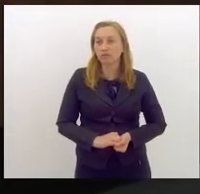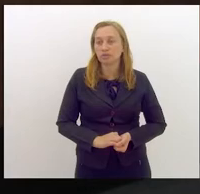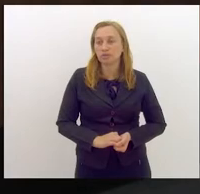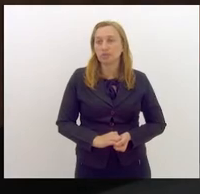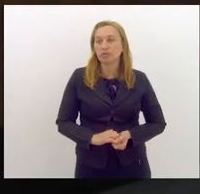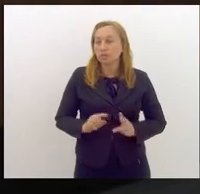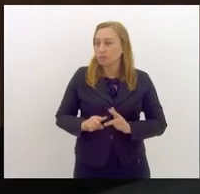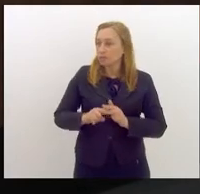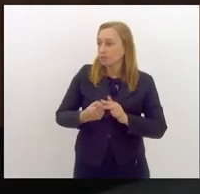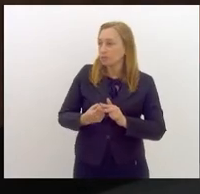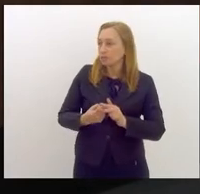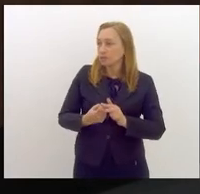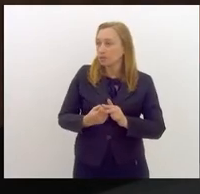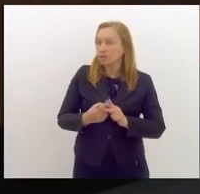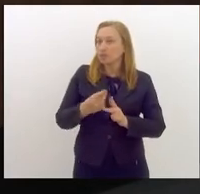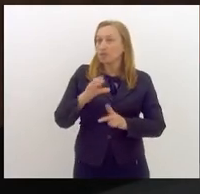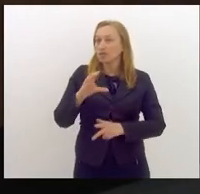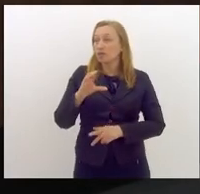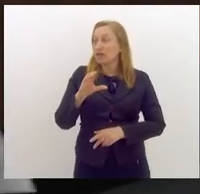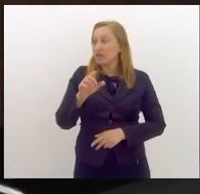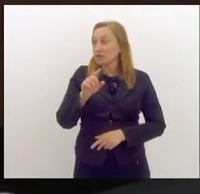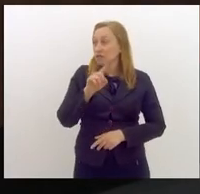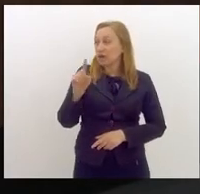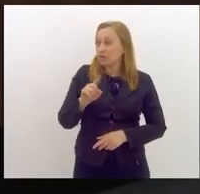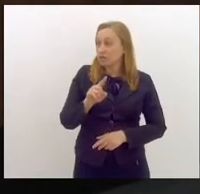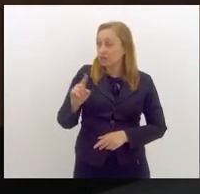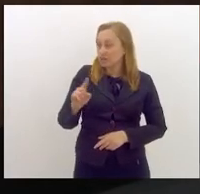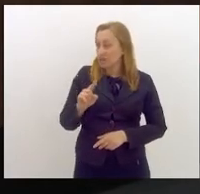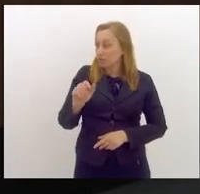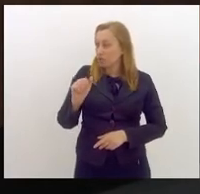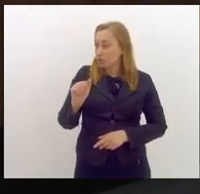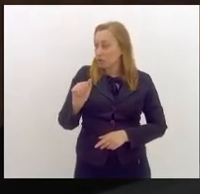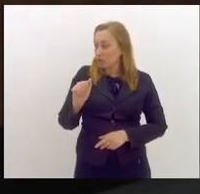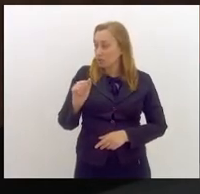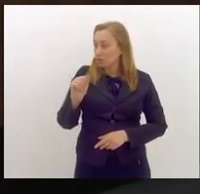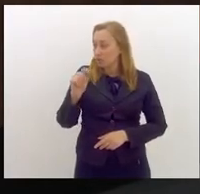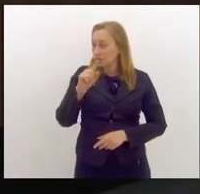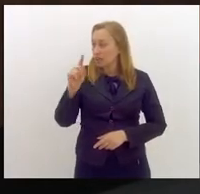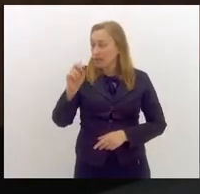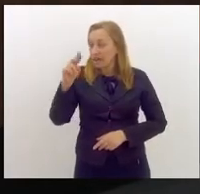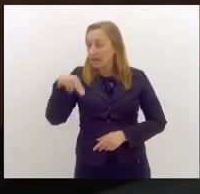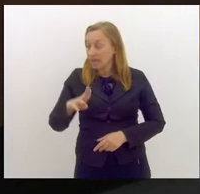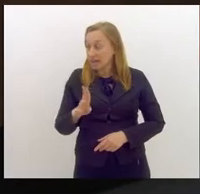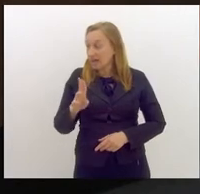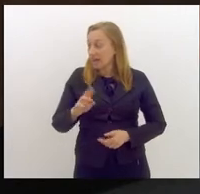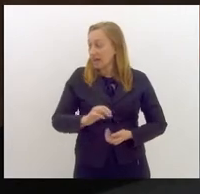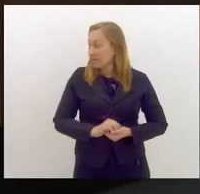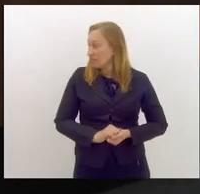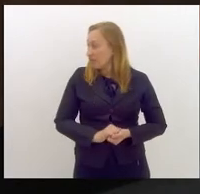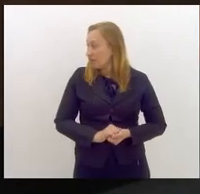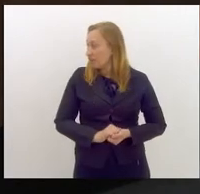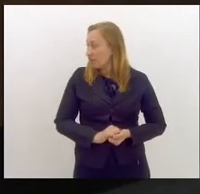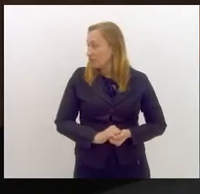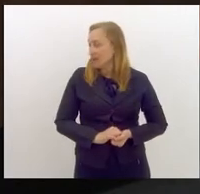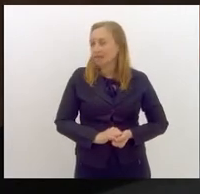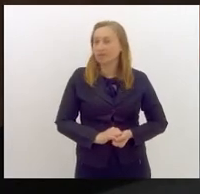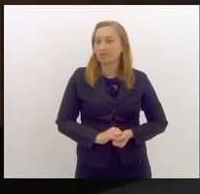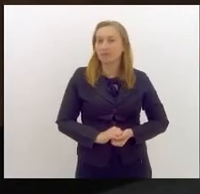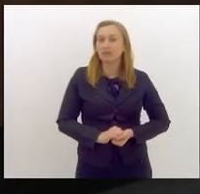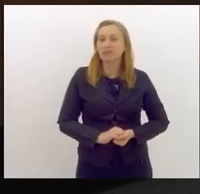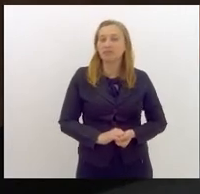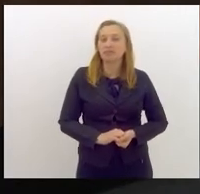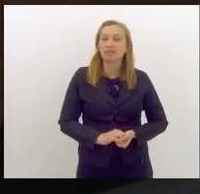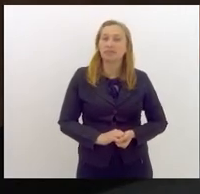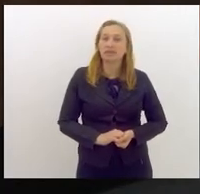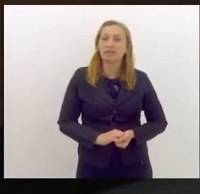projeto do Zaqueu que é anterior do projeto Max mas cumprindo o acordo aqui que houve em plenário